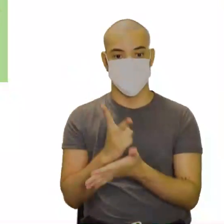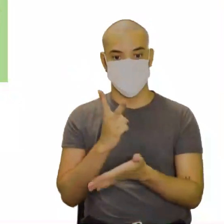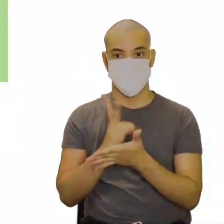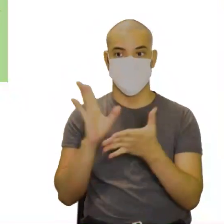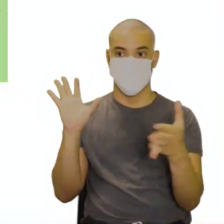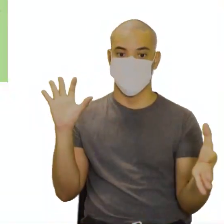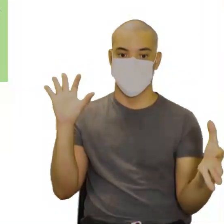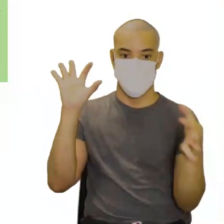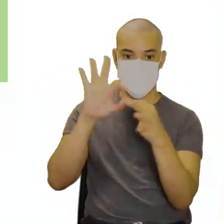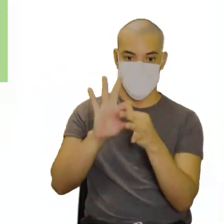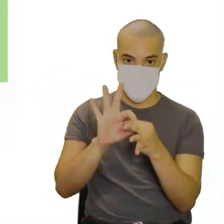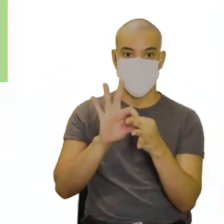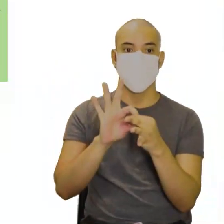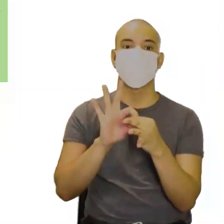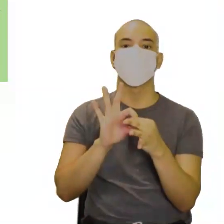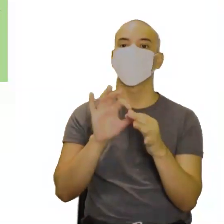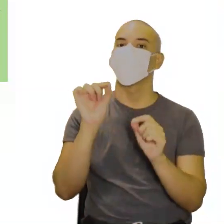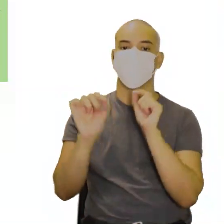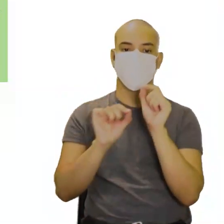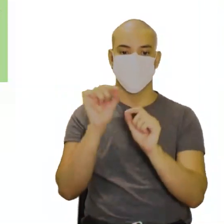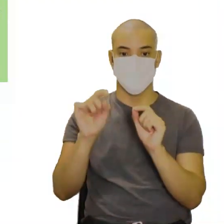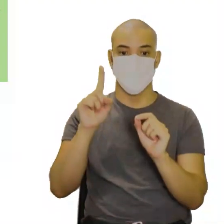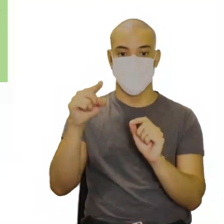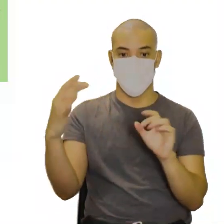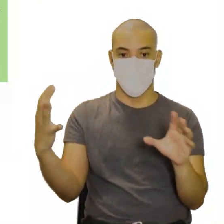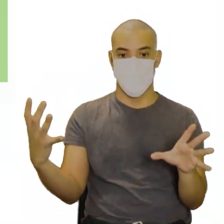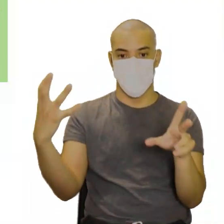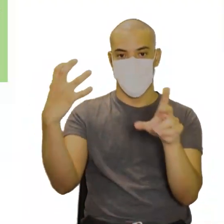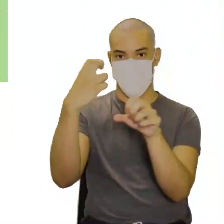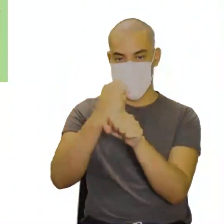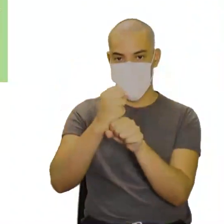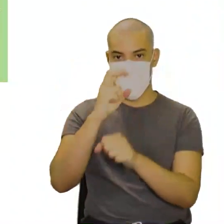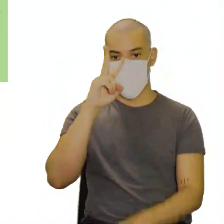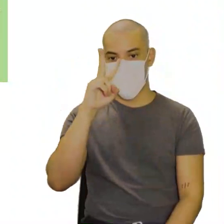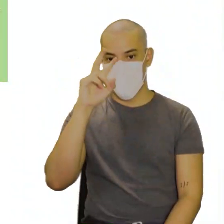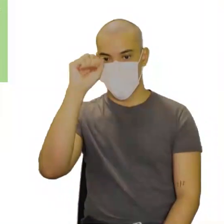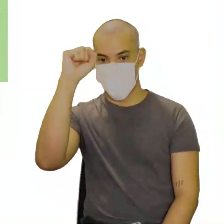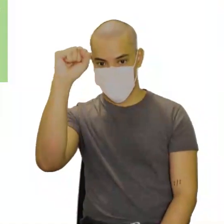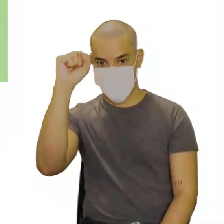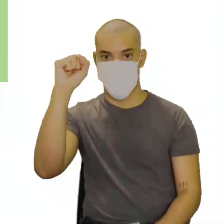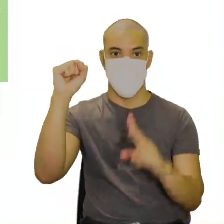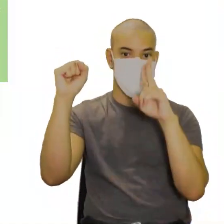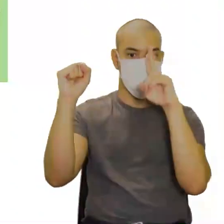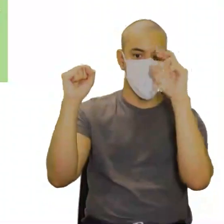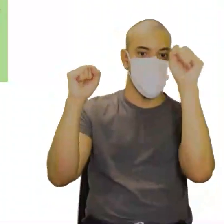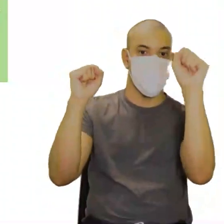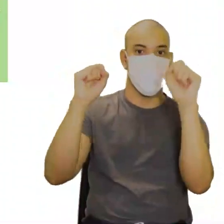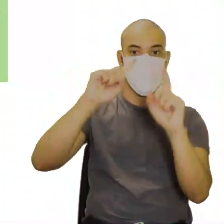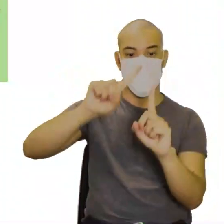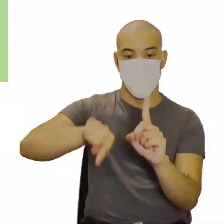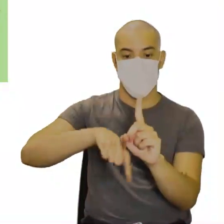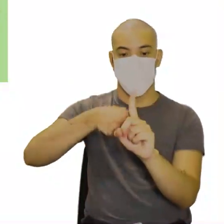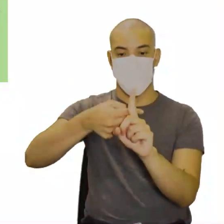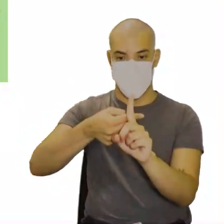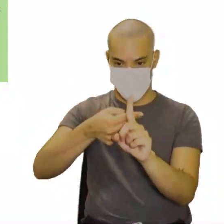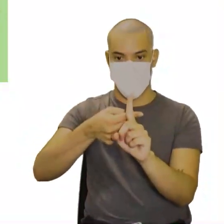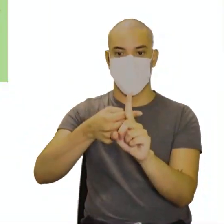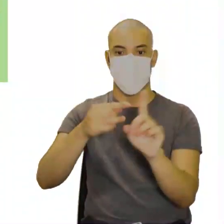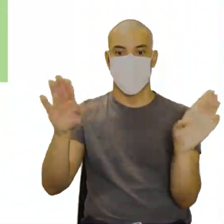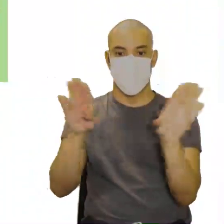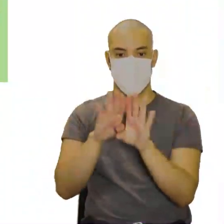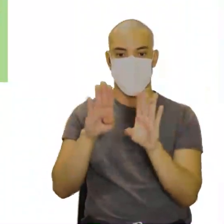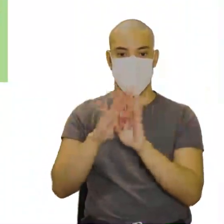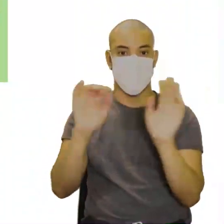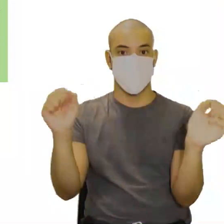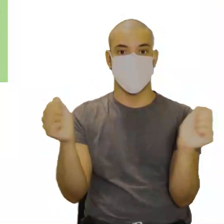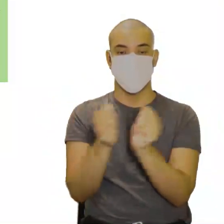a eletromotriz equivalente é a soma das forças eletromotriz. A resistência equivalente em